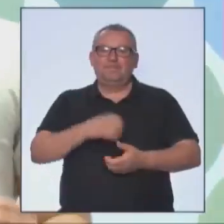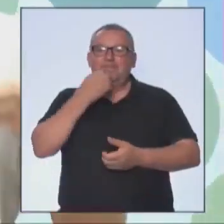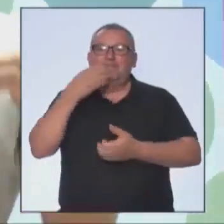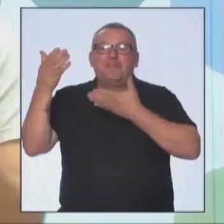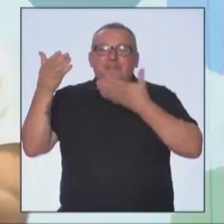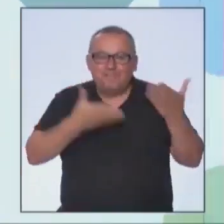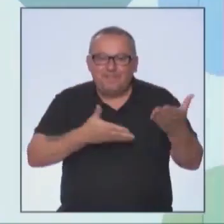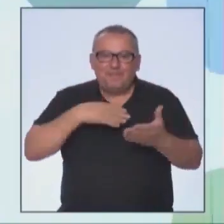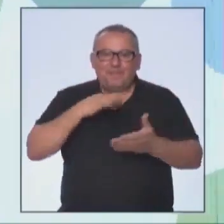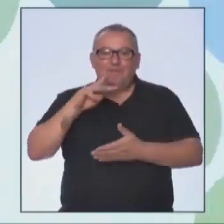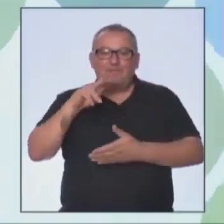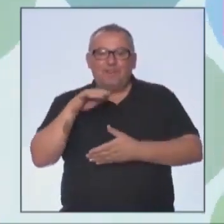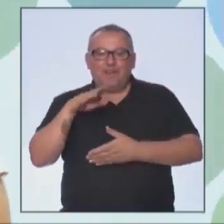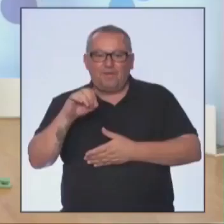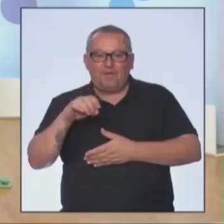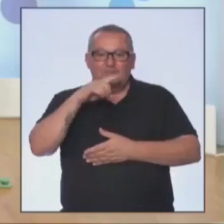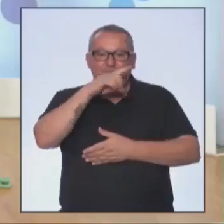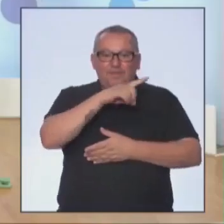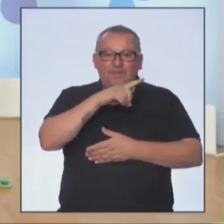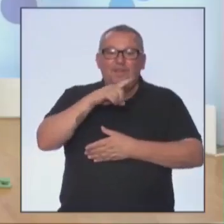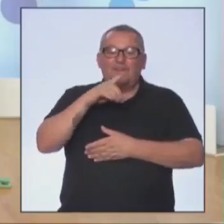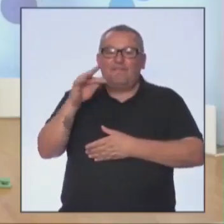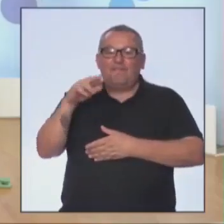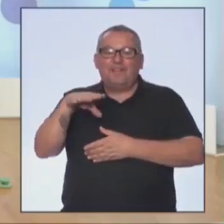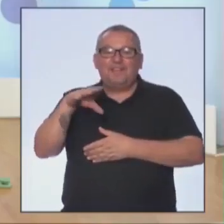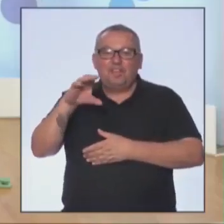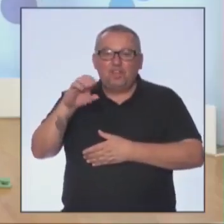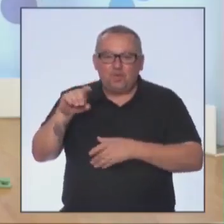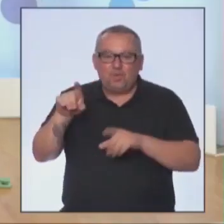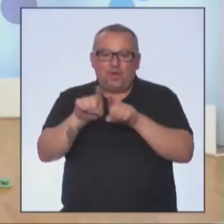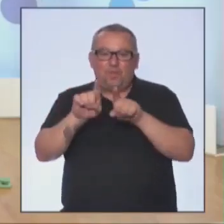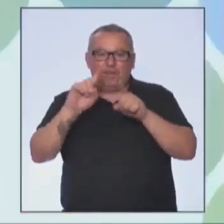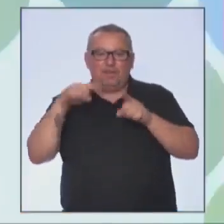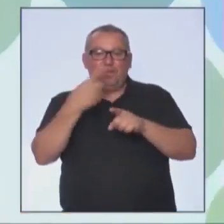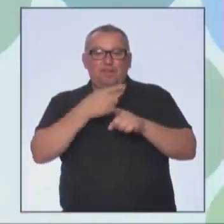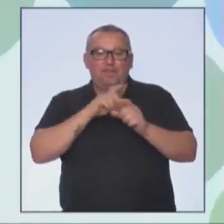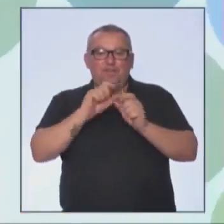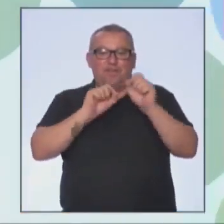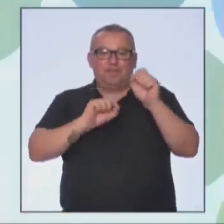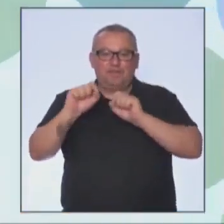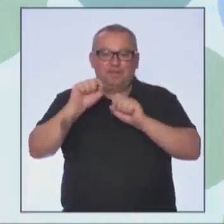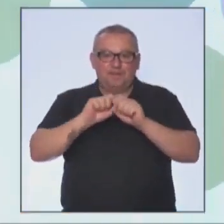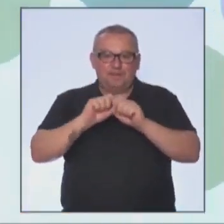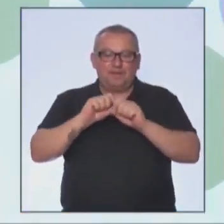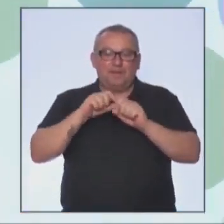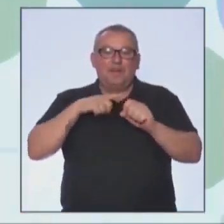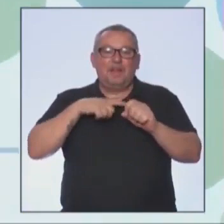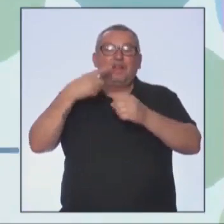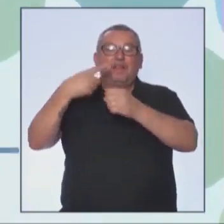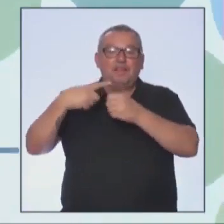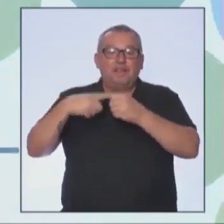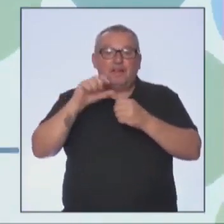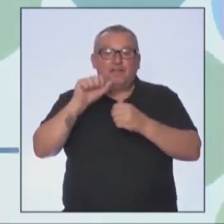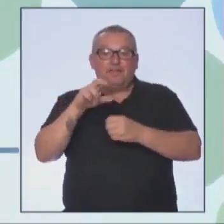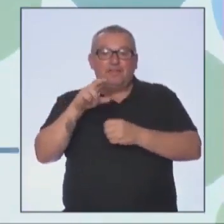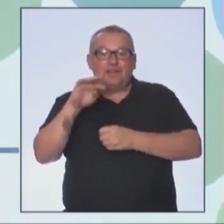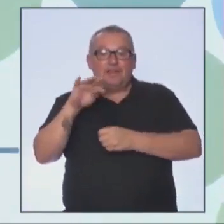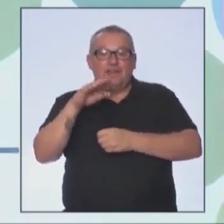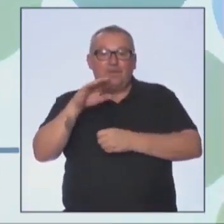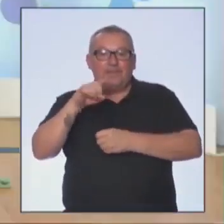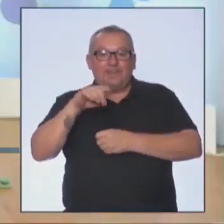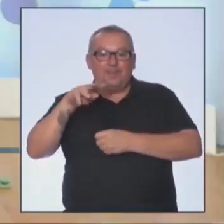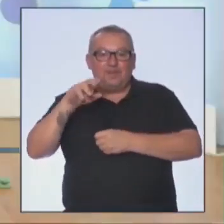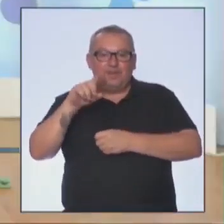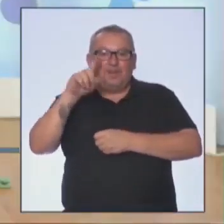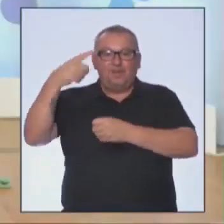bem-vindo, eu sou o Thiago Tolvo. Eu sou o Francisco Moro. E nós viemos lá de Sertãozinho, no interior de São Paulo.